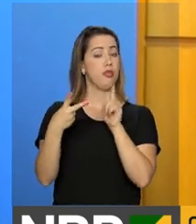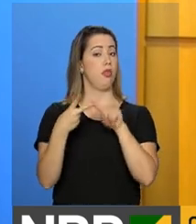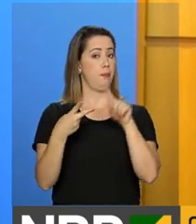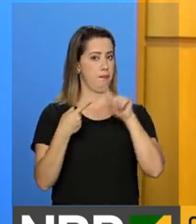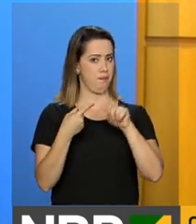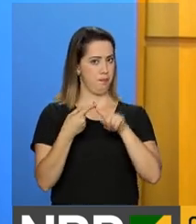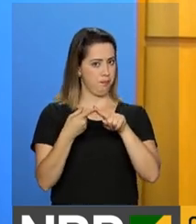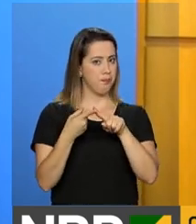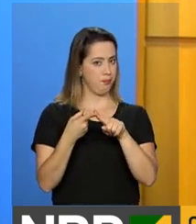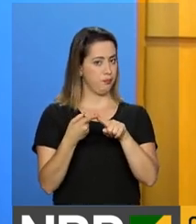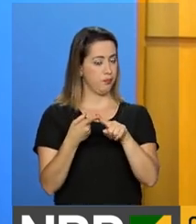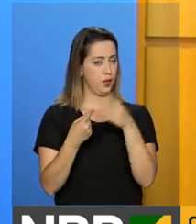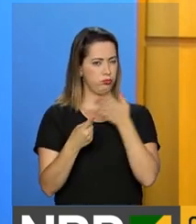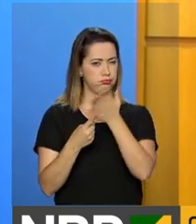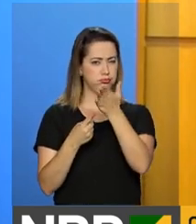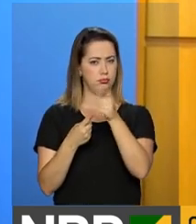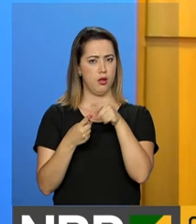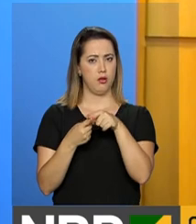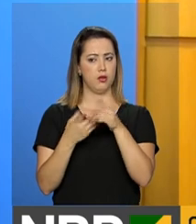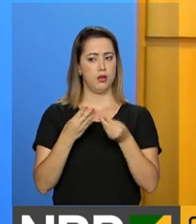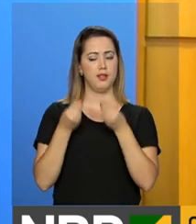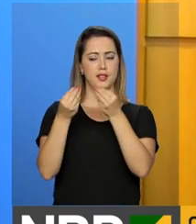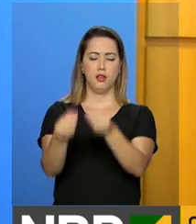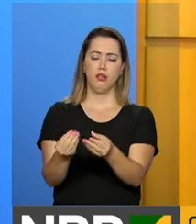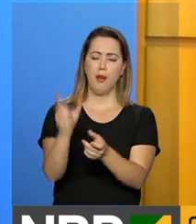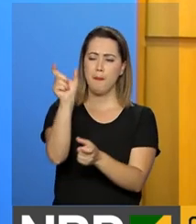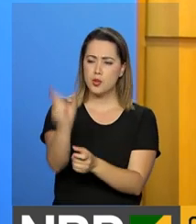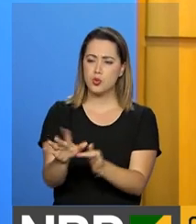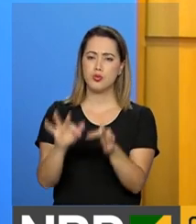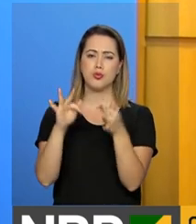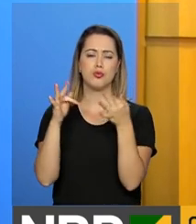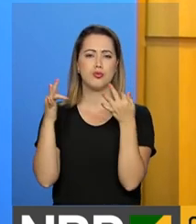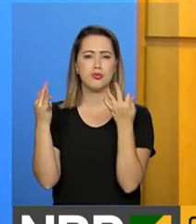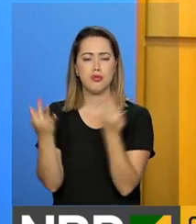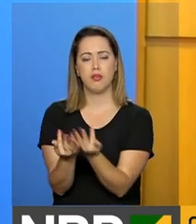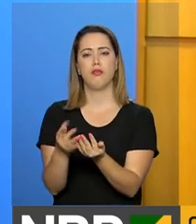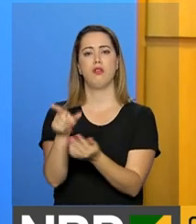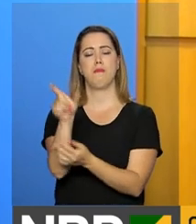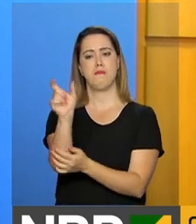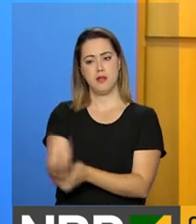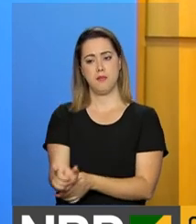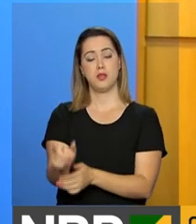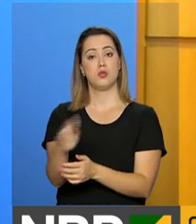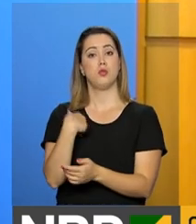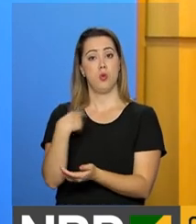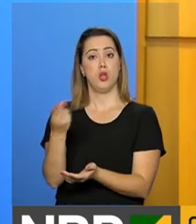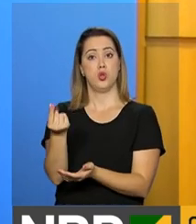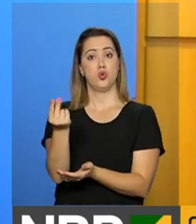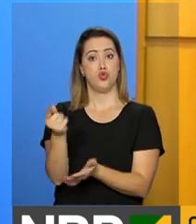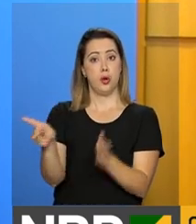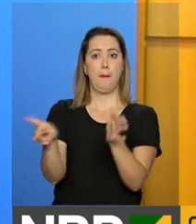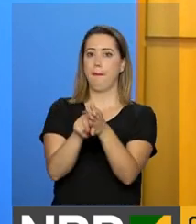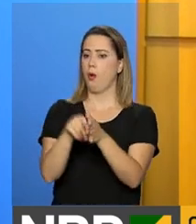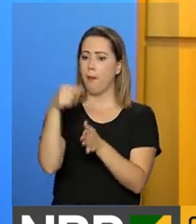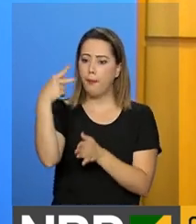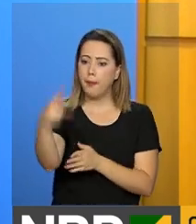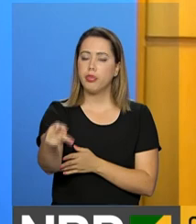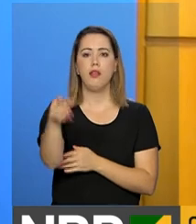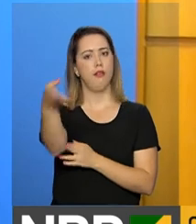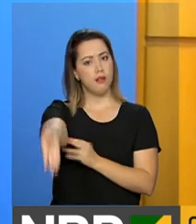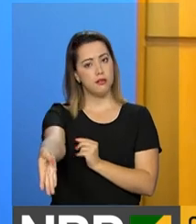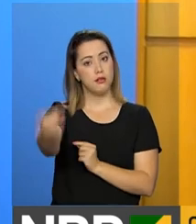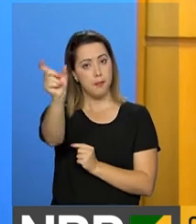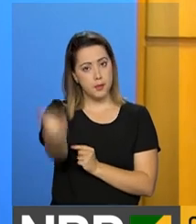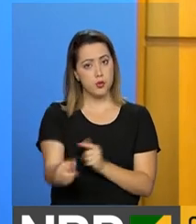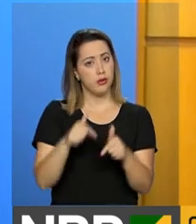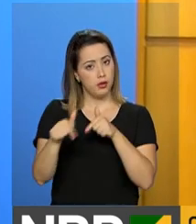Em primeiro lugar, ela satisfaz ao trabalhador, que aquele dinheiro é seu, não é? E, por outro lado, nós injetamos, e